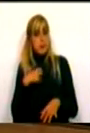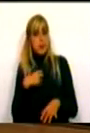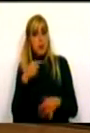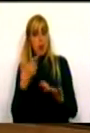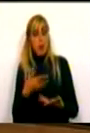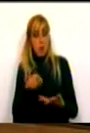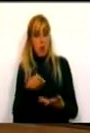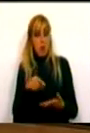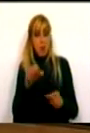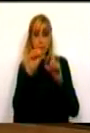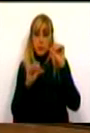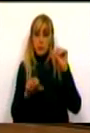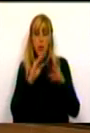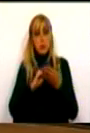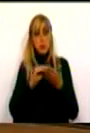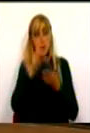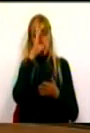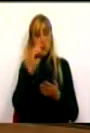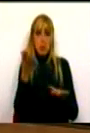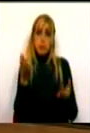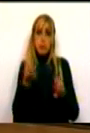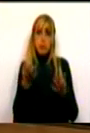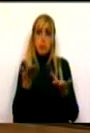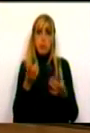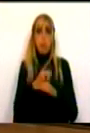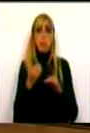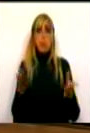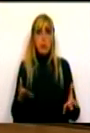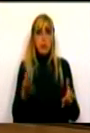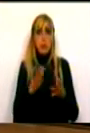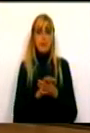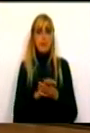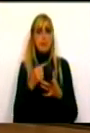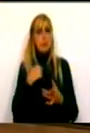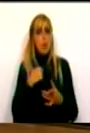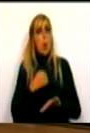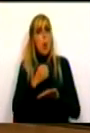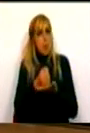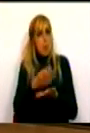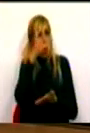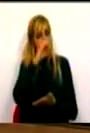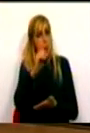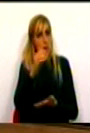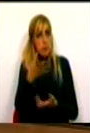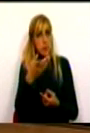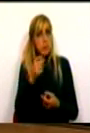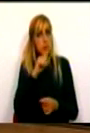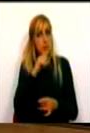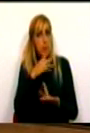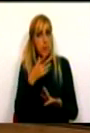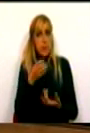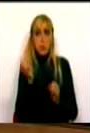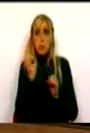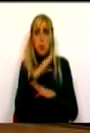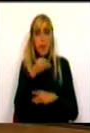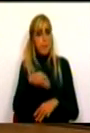fiquei agora com a intervenção do estado porque eu sou apoiante do governo e provavelmente não há no partido